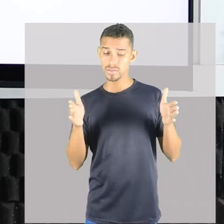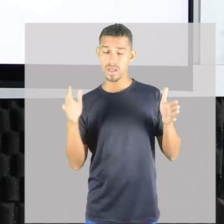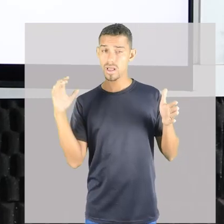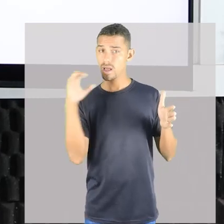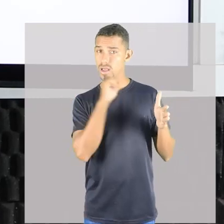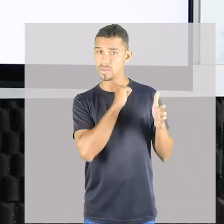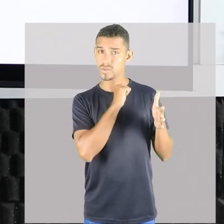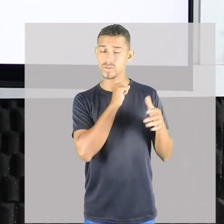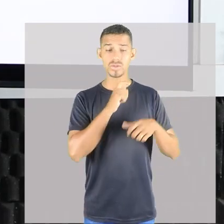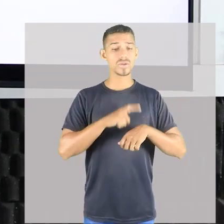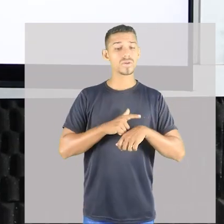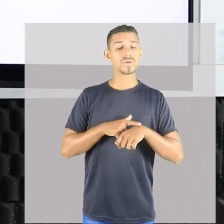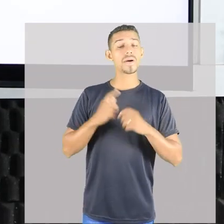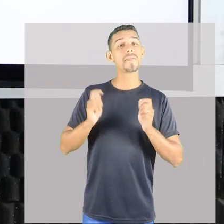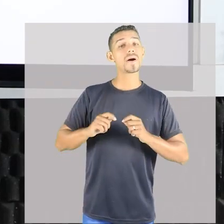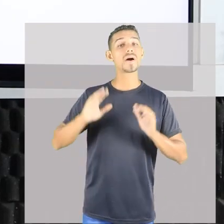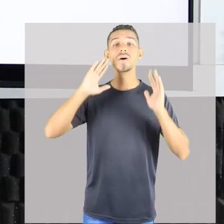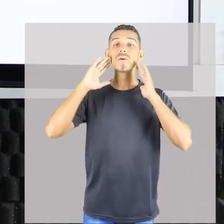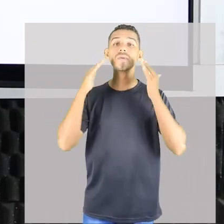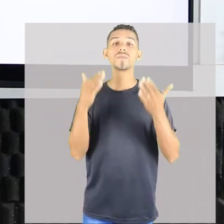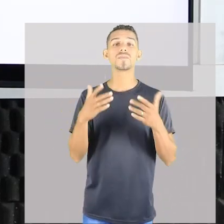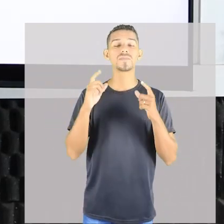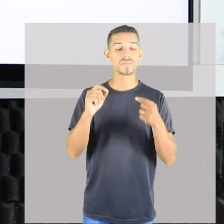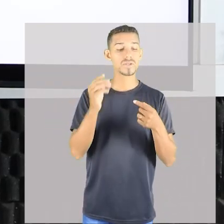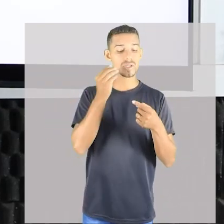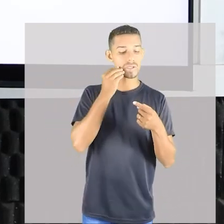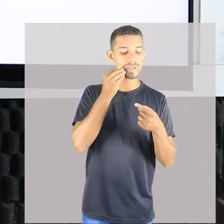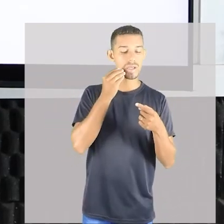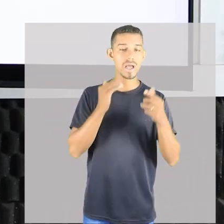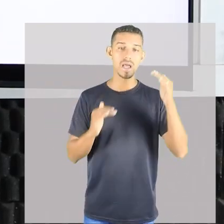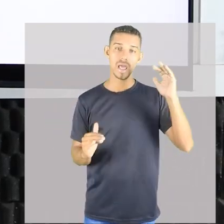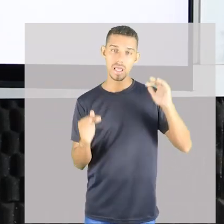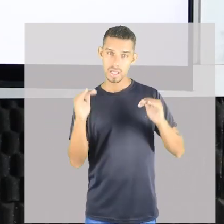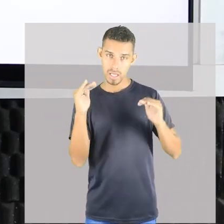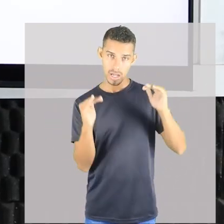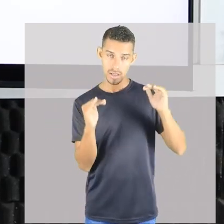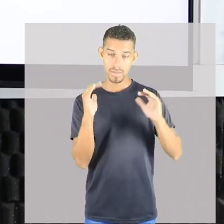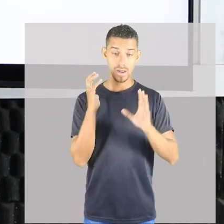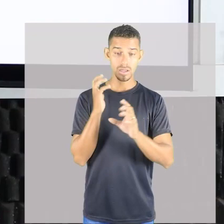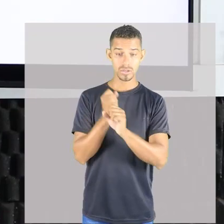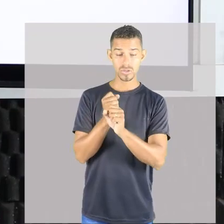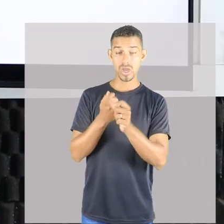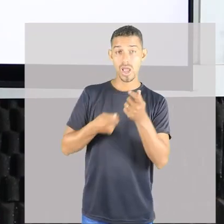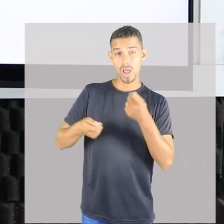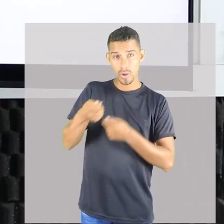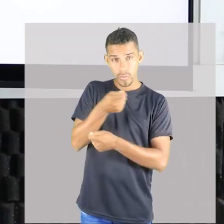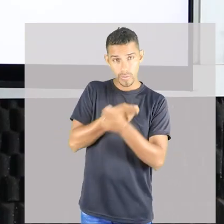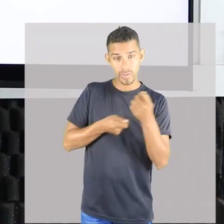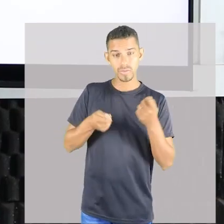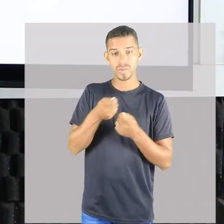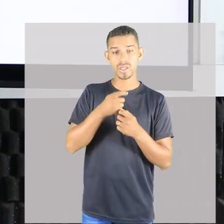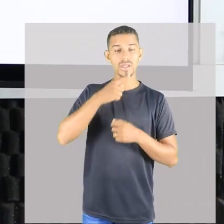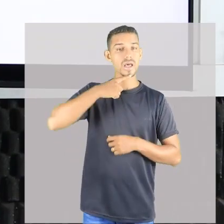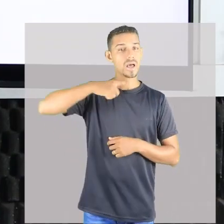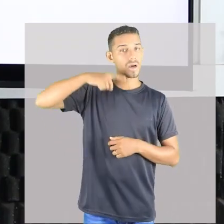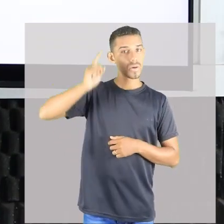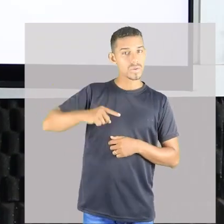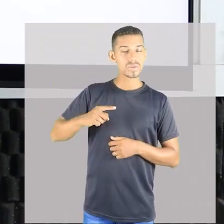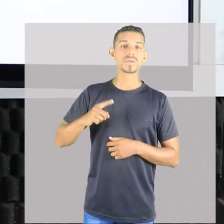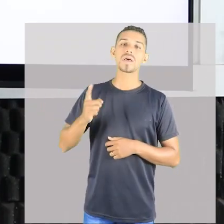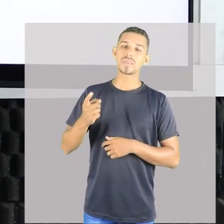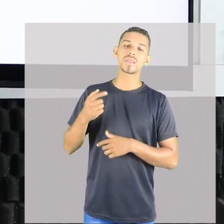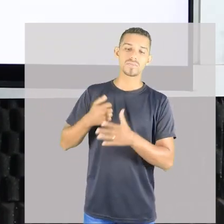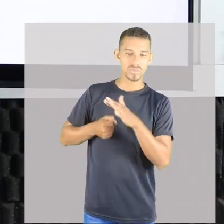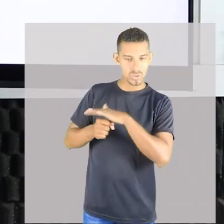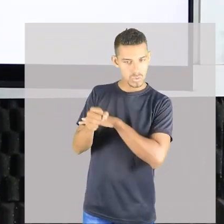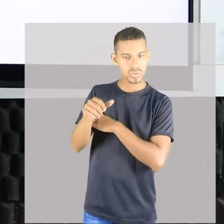que seria somente para tentar equilibrar as contas, a economia da Rússia, e aí sim implementar.